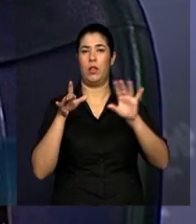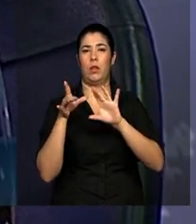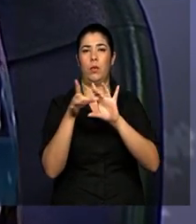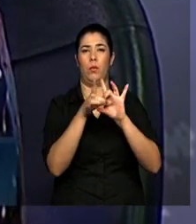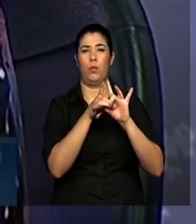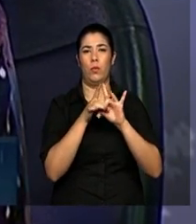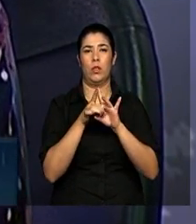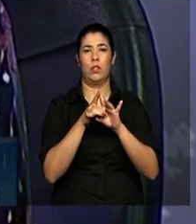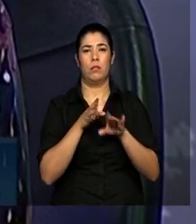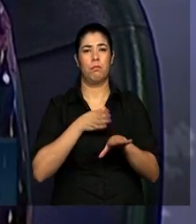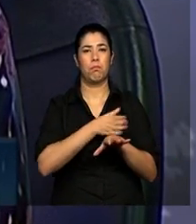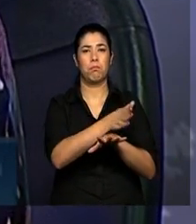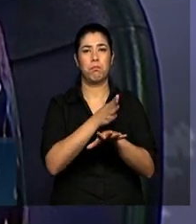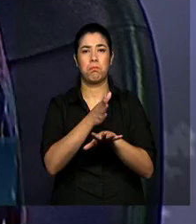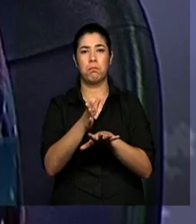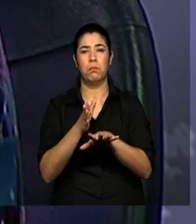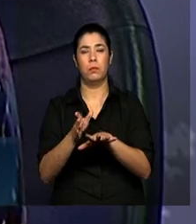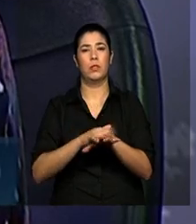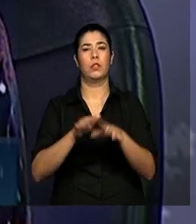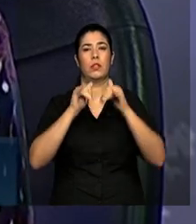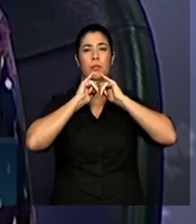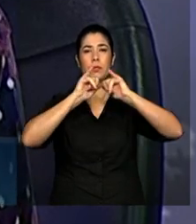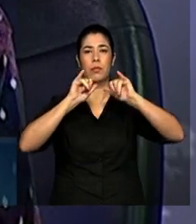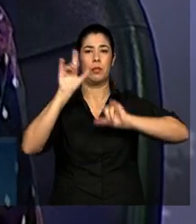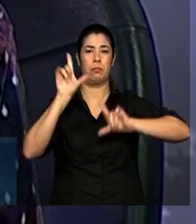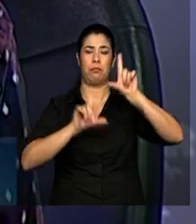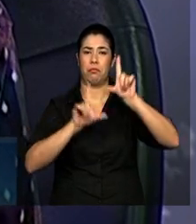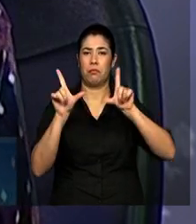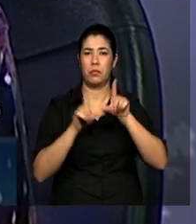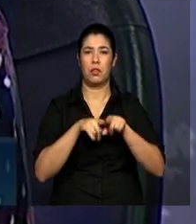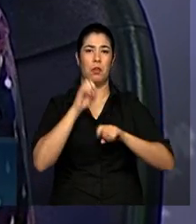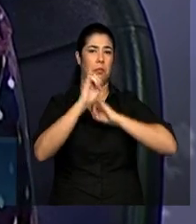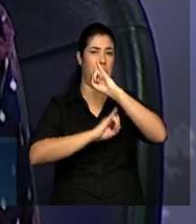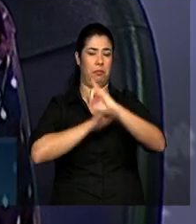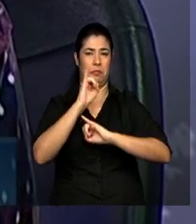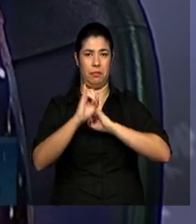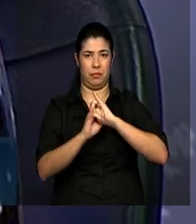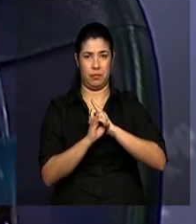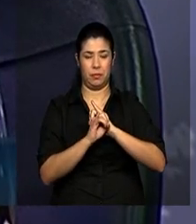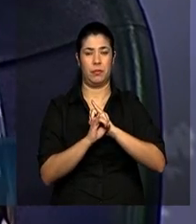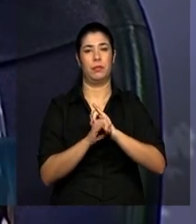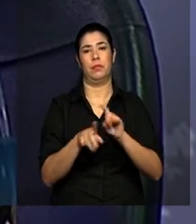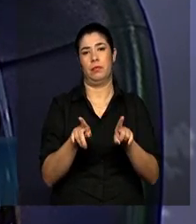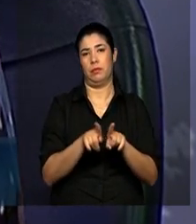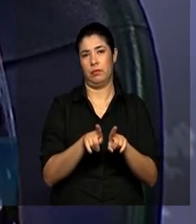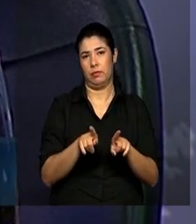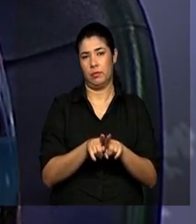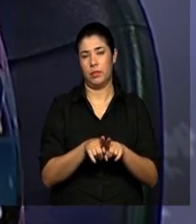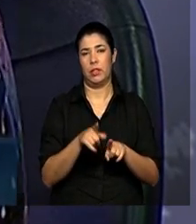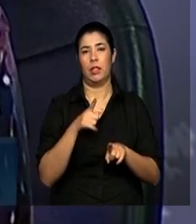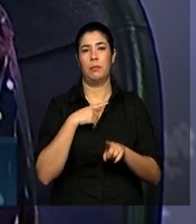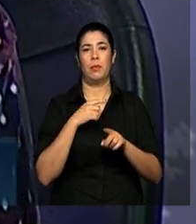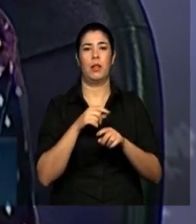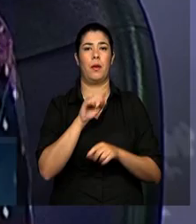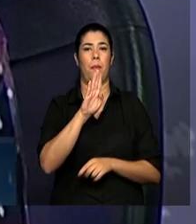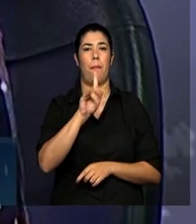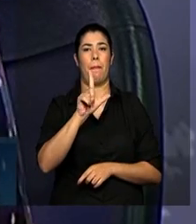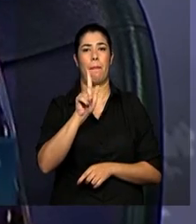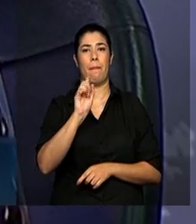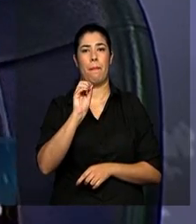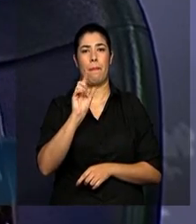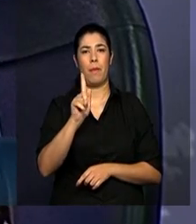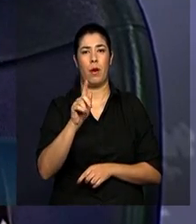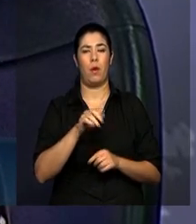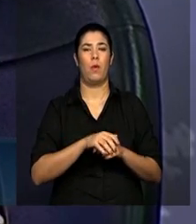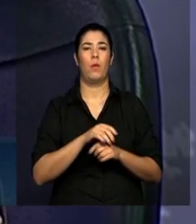articuladas, que foram e são veiculadas pela mídia, pela internet, pelos blogs, e